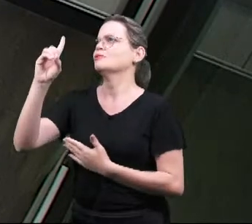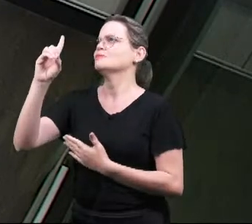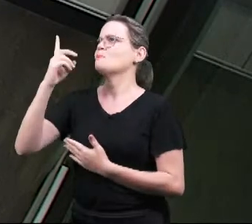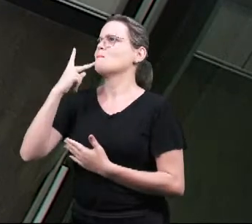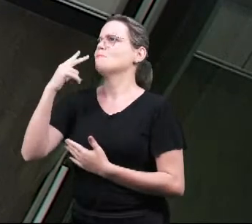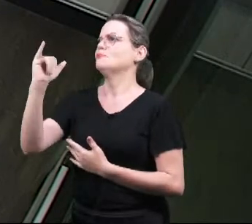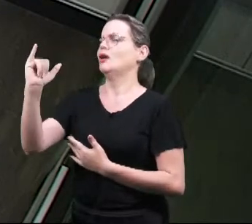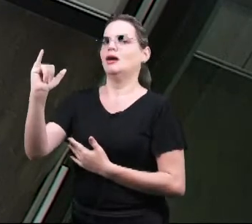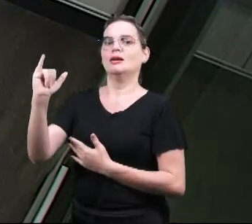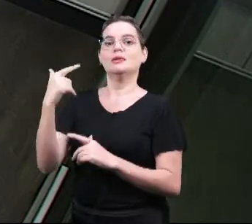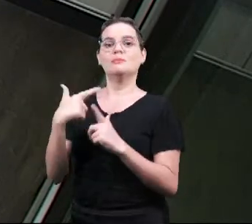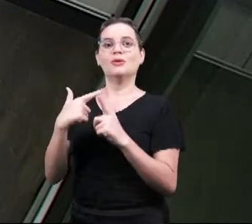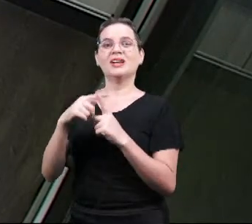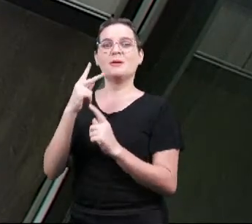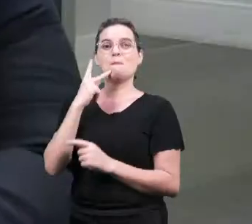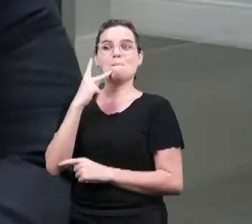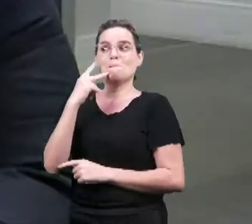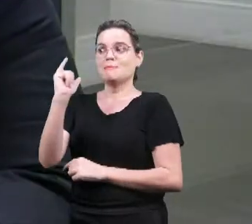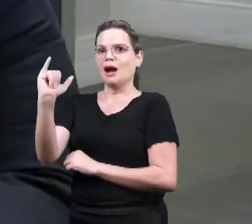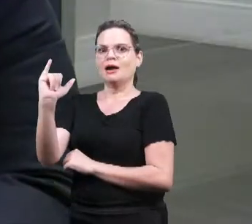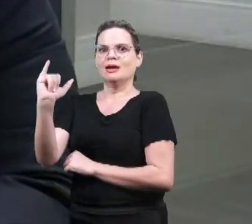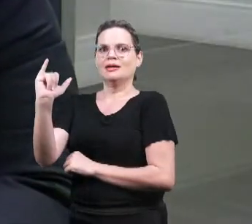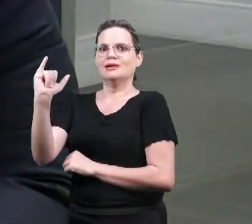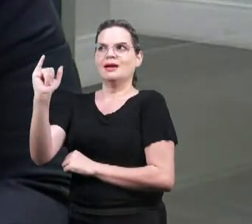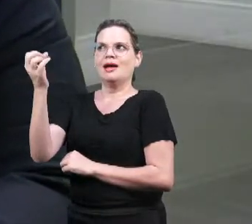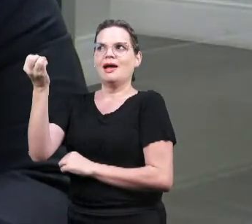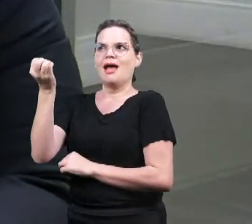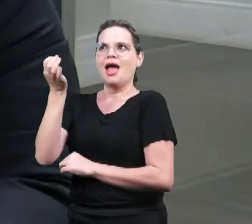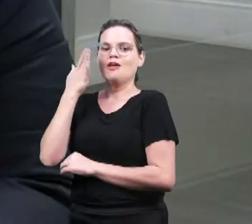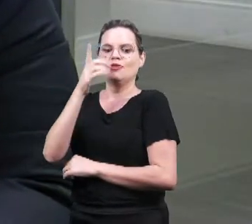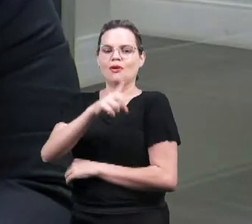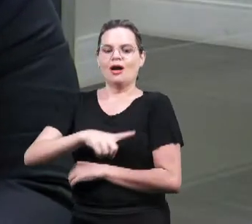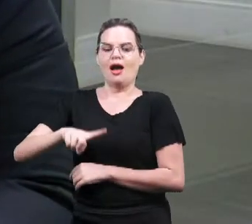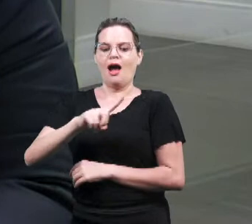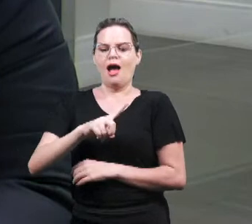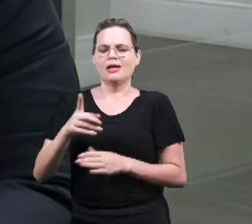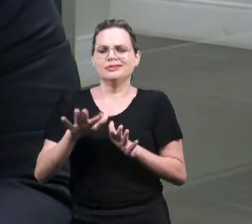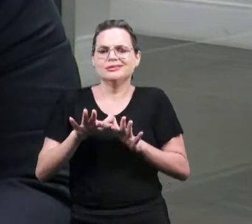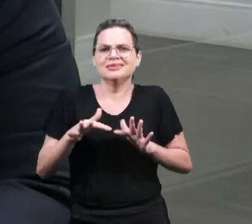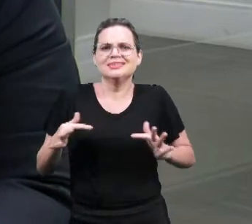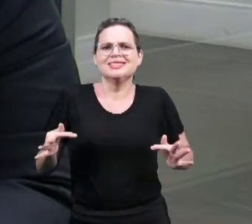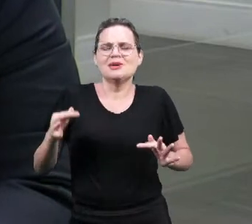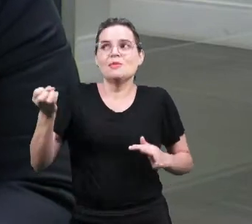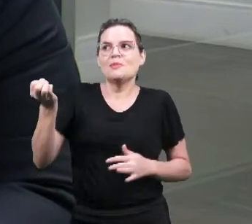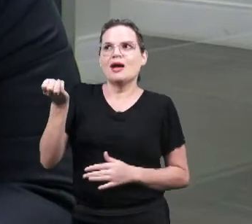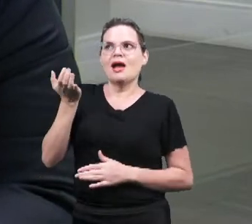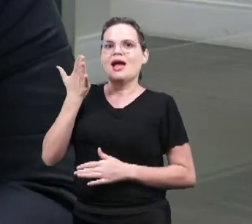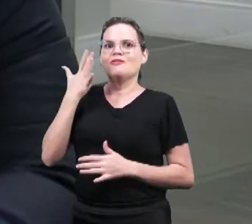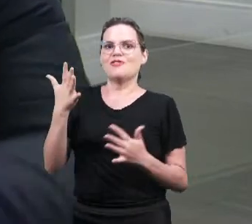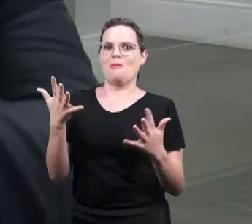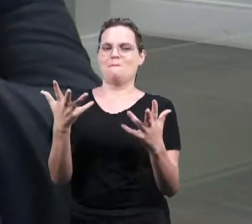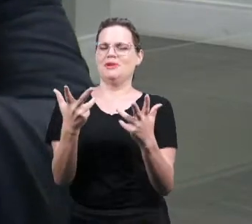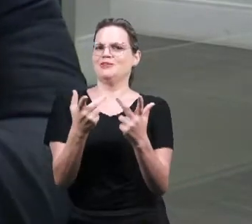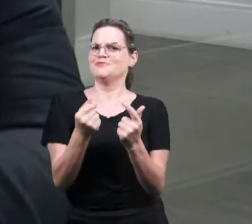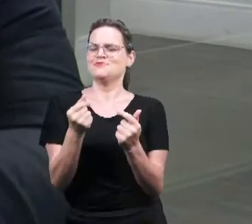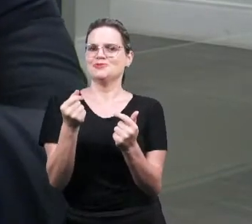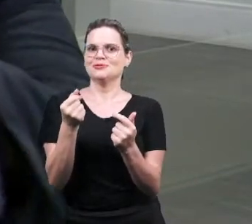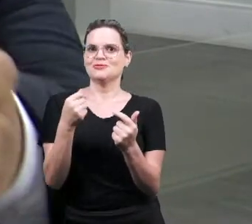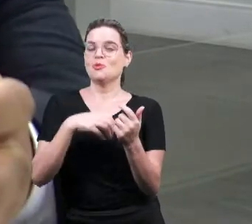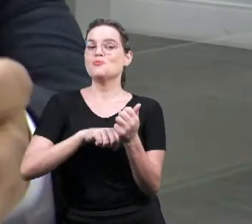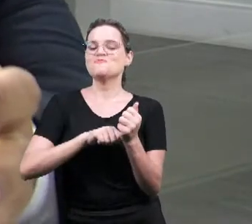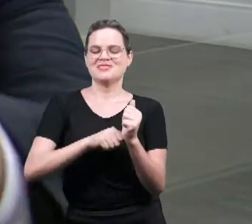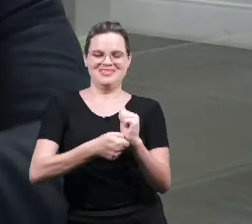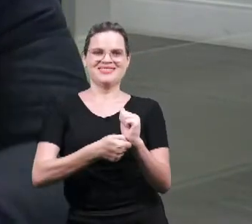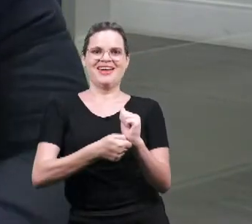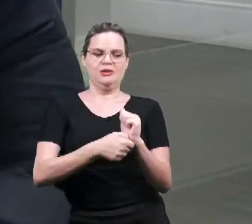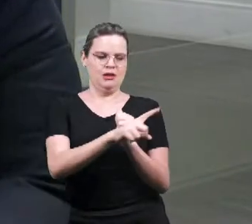Pai ter revelado aos pequeninos algo extraordinário, algo maravilhoso, algo que é um mistério que para o